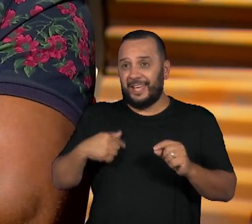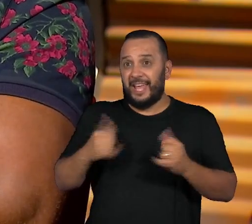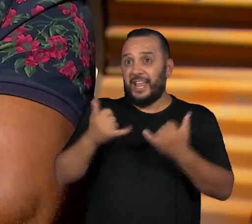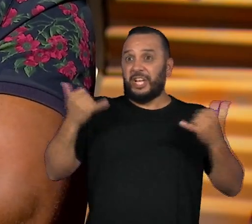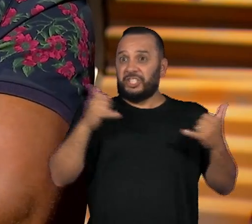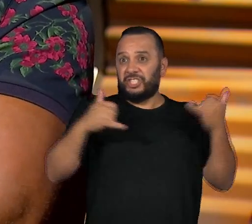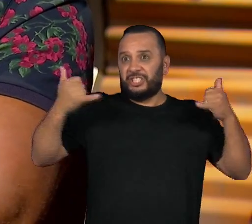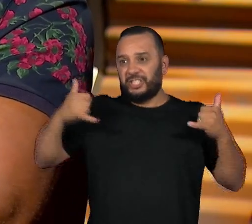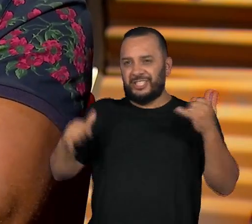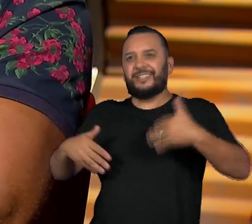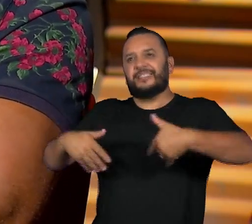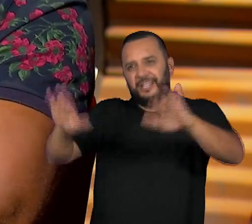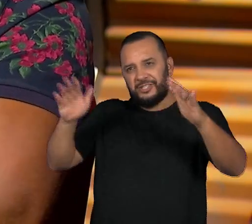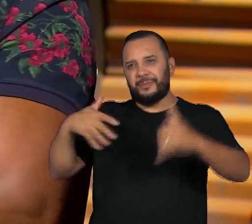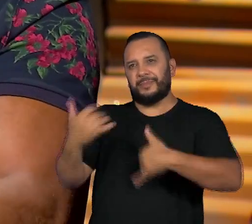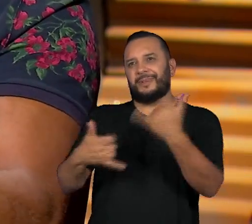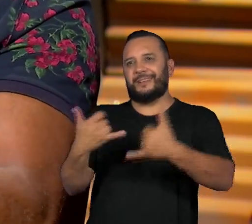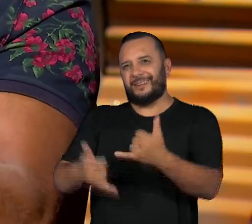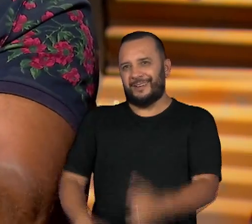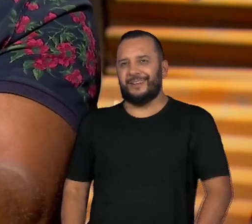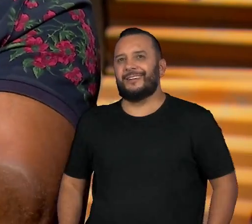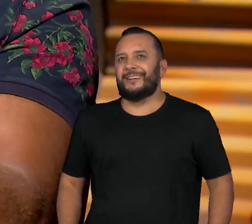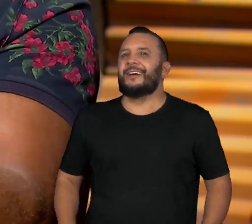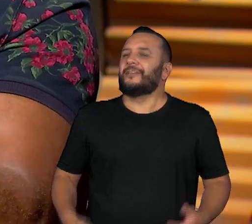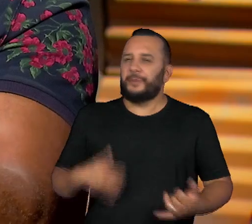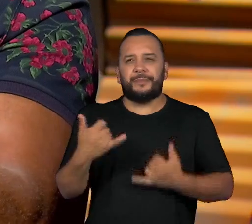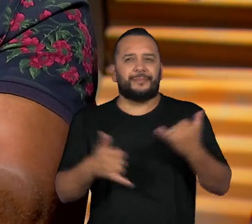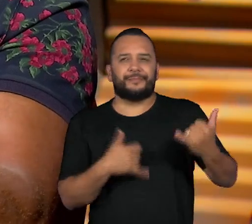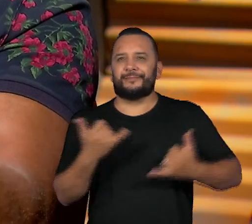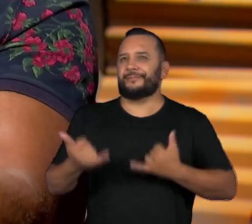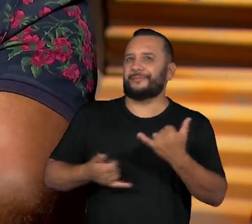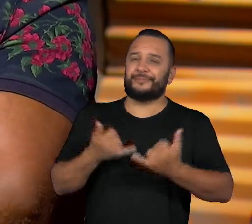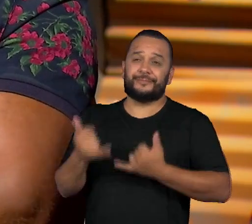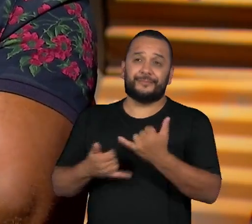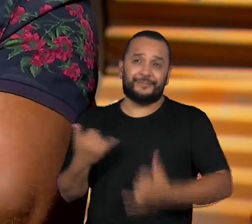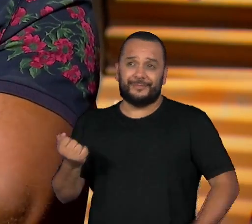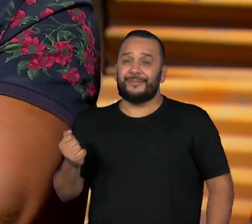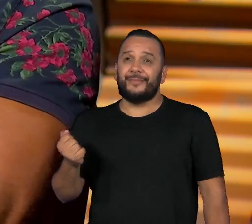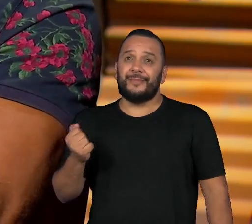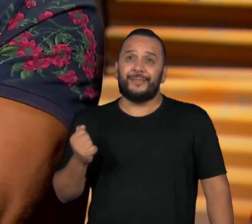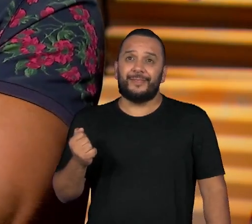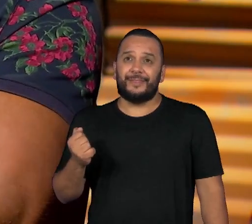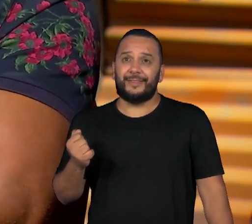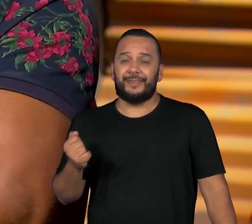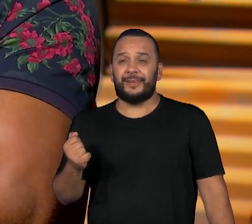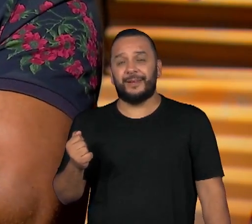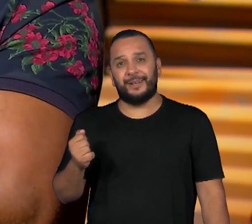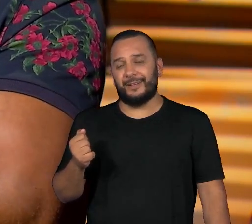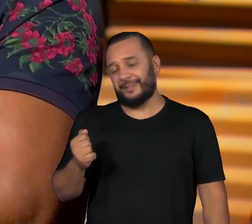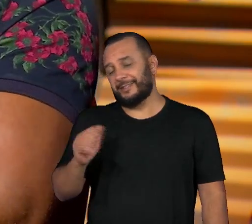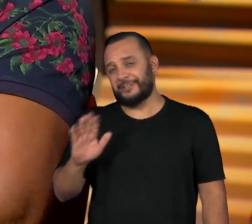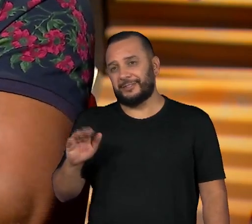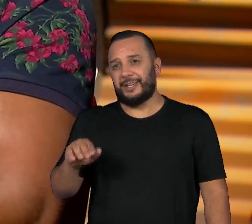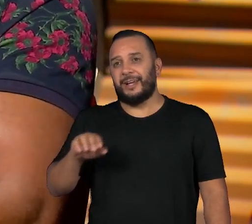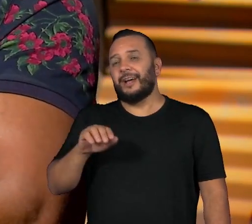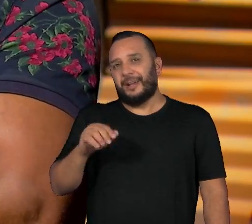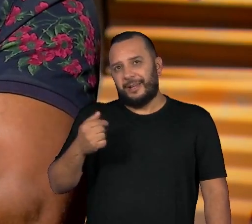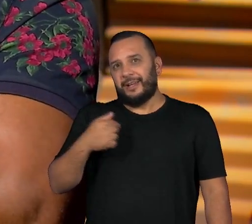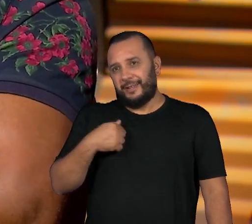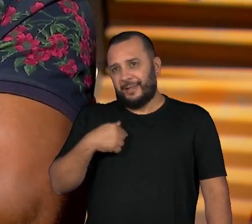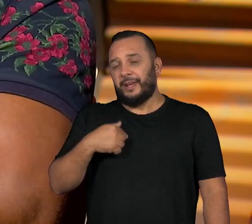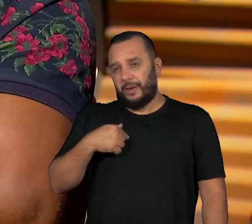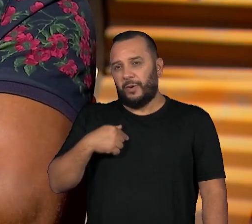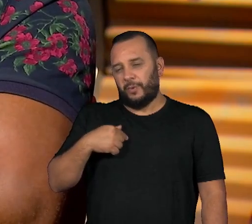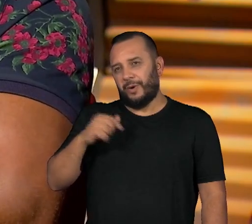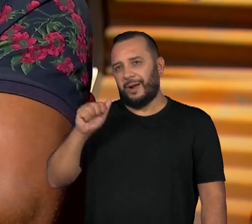brincar. E aí foi indo, mas quando o Spider Anderson foi conhecido pro